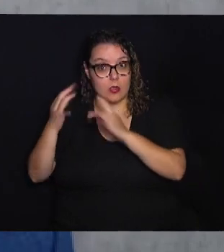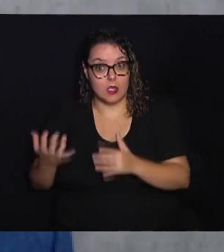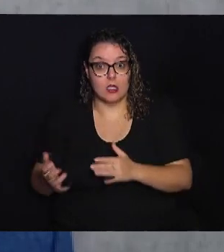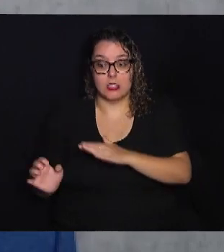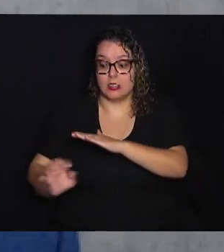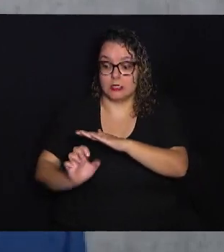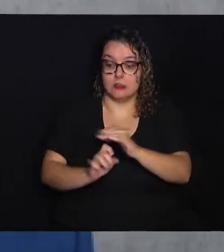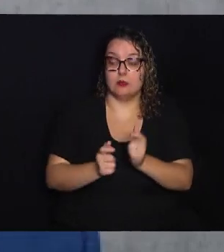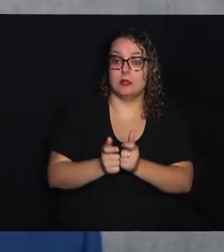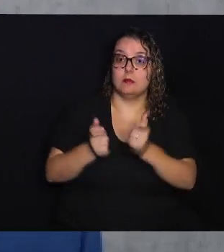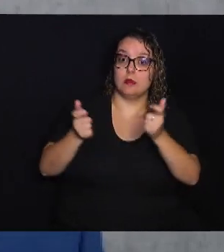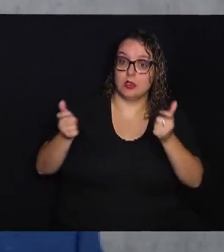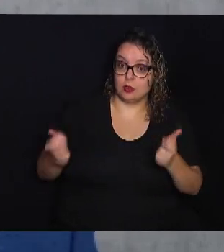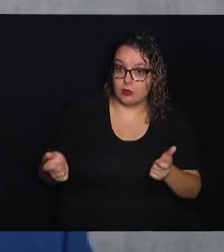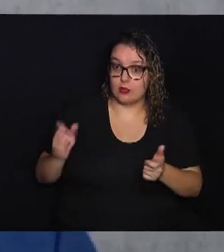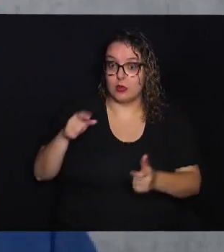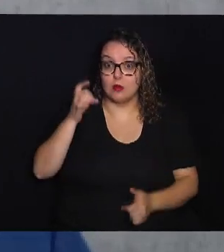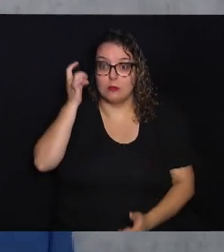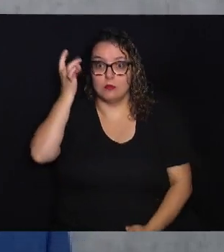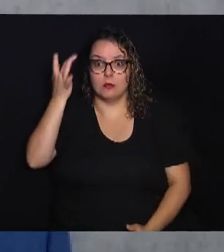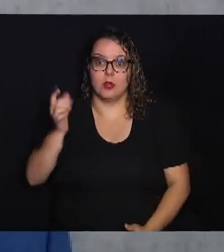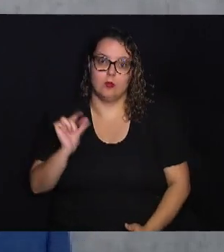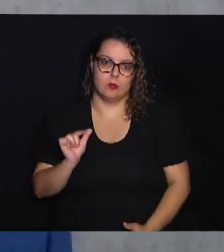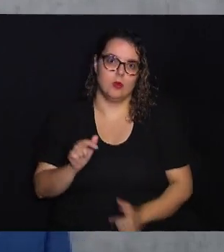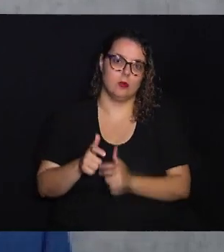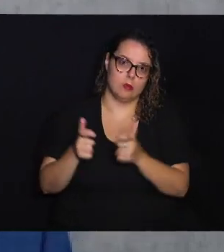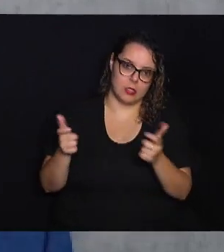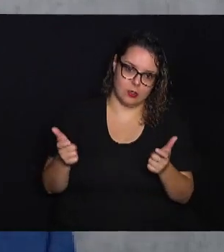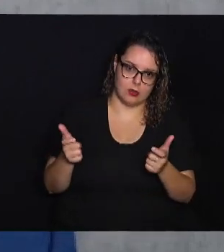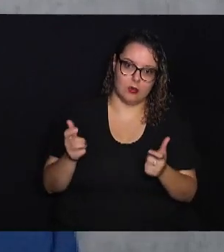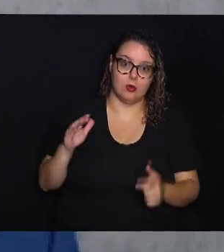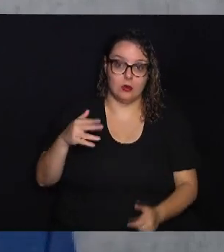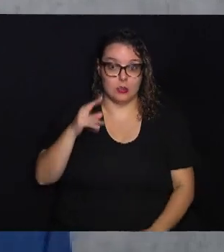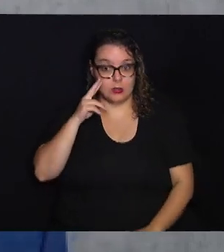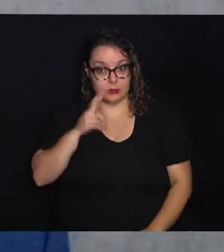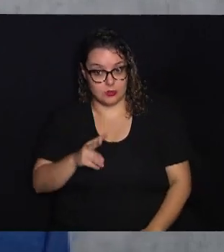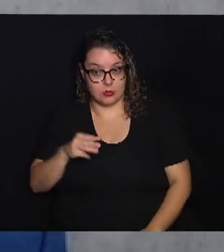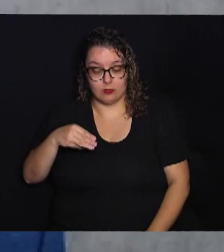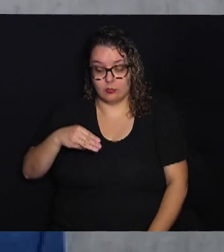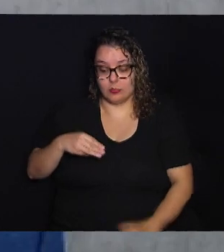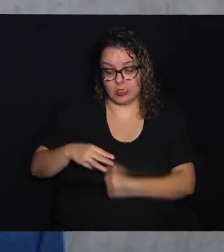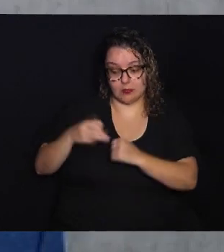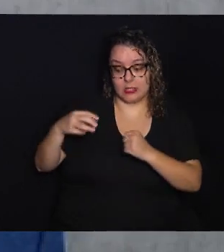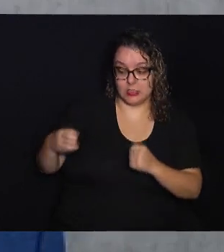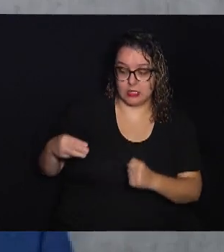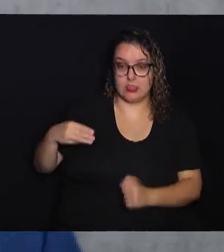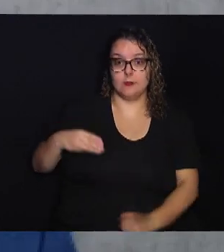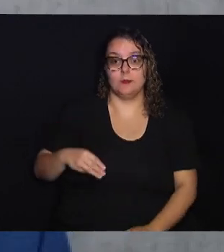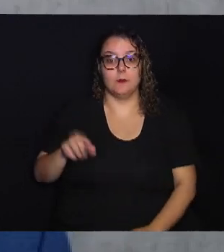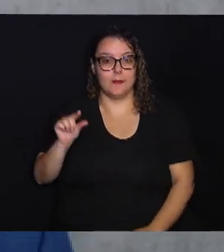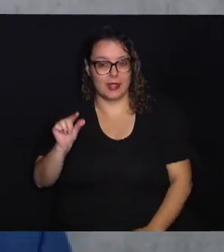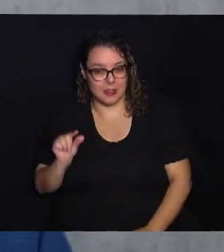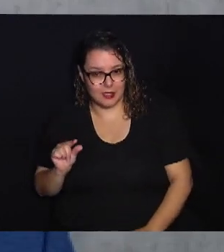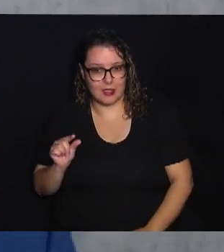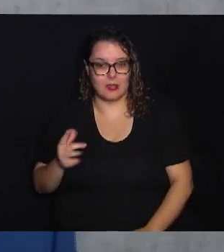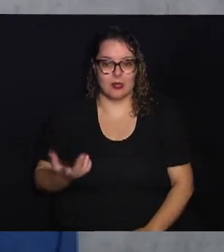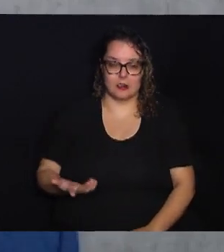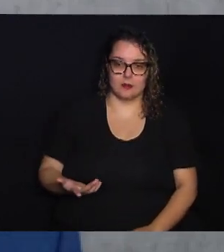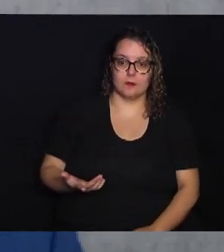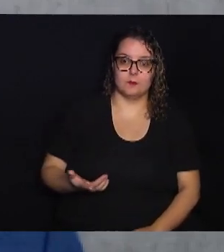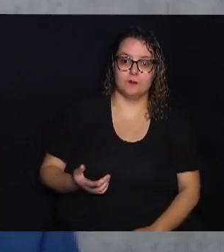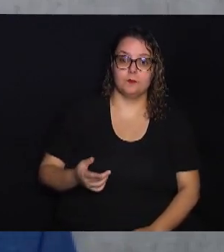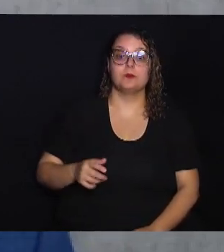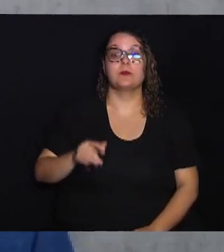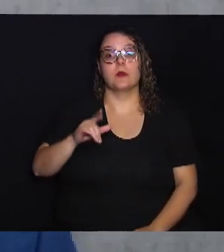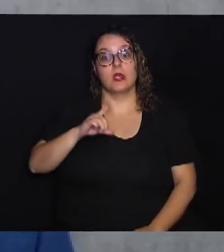mais. Claro que pensando na questão das empresas maiores, é uma facilidade um pouco maior. Quando a gente olha para a mineração